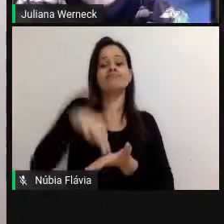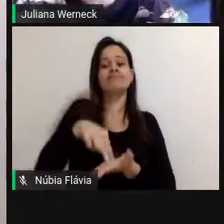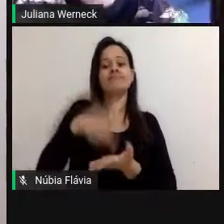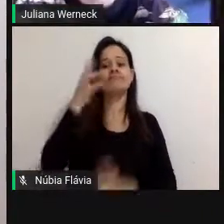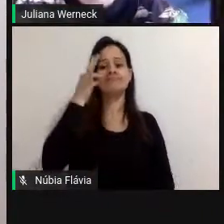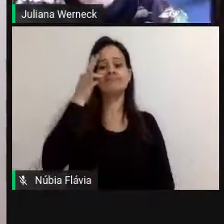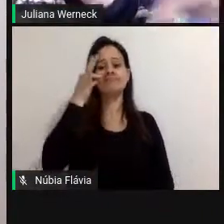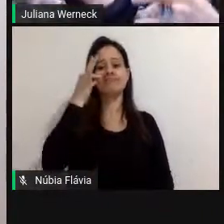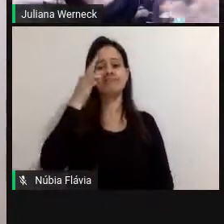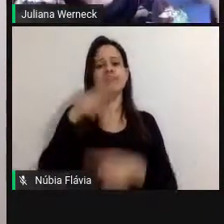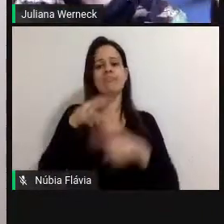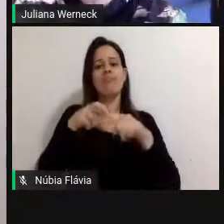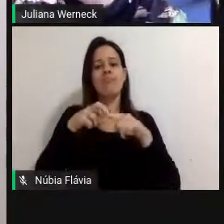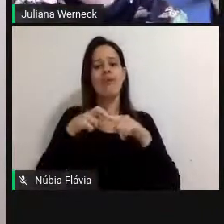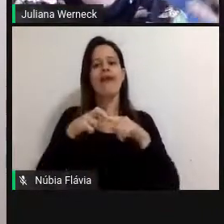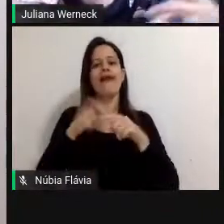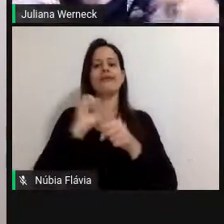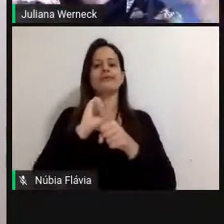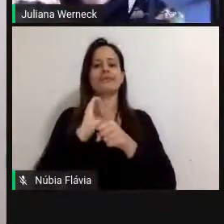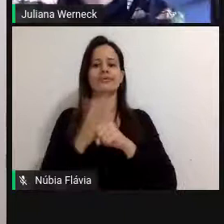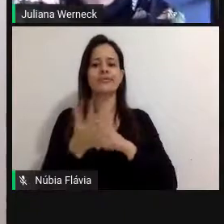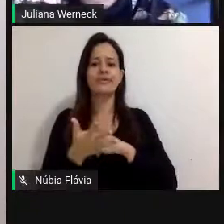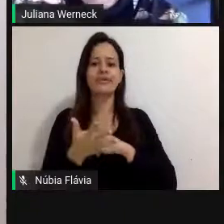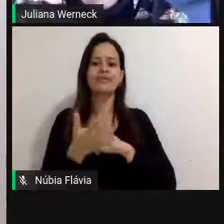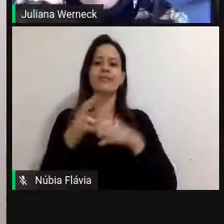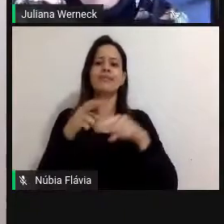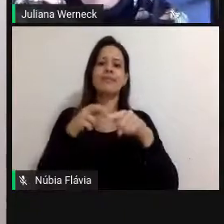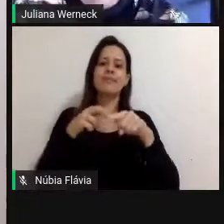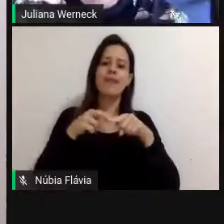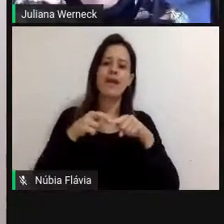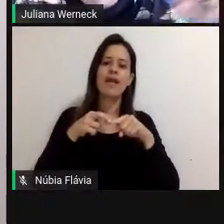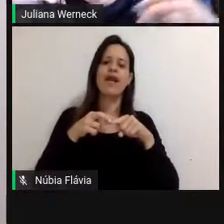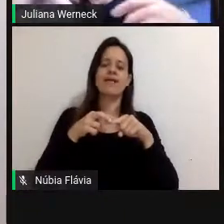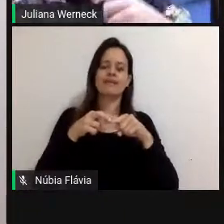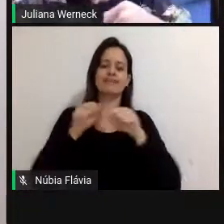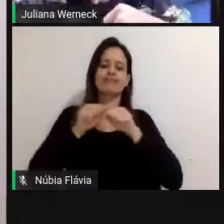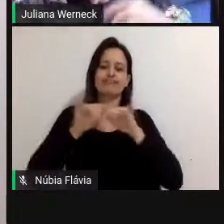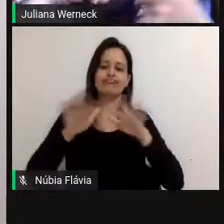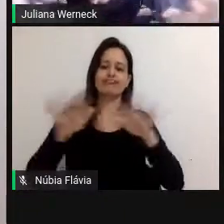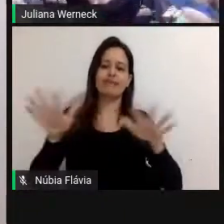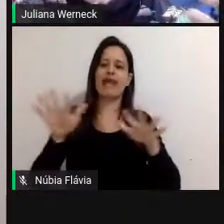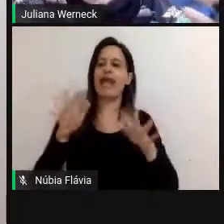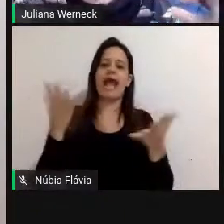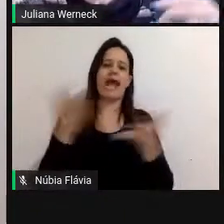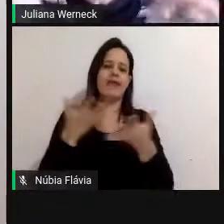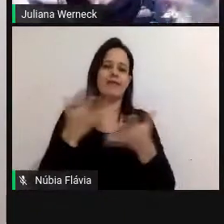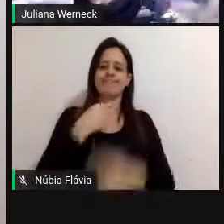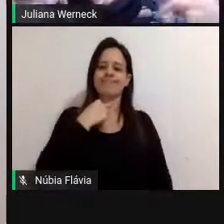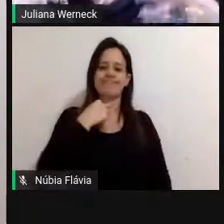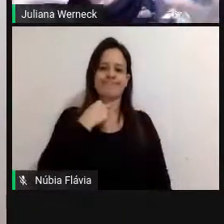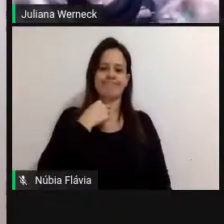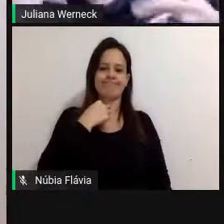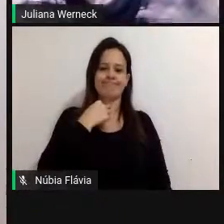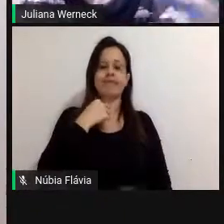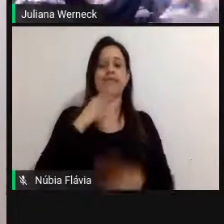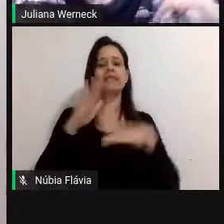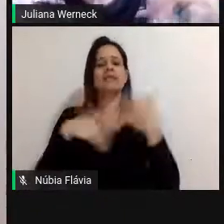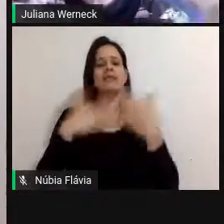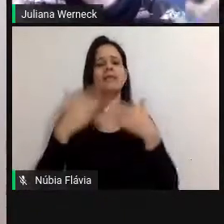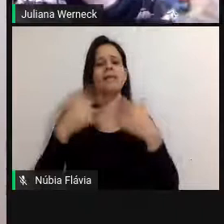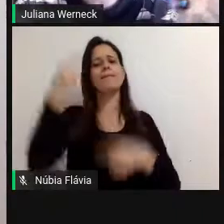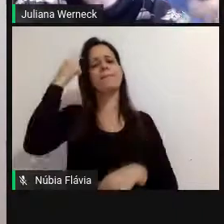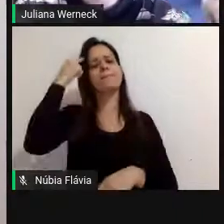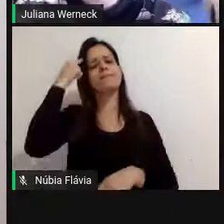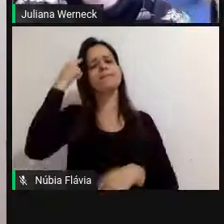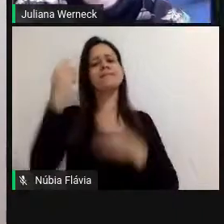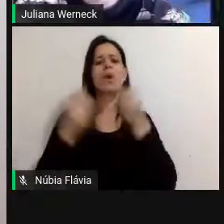toda a história do coronavírus, da pandemia, e isso não foi possível. Passado um tempo, a gente então pensou, e se a gente